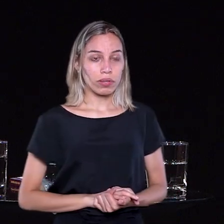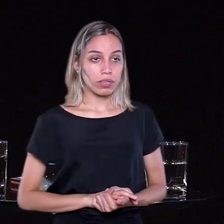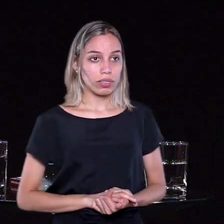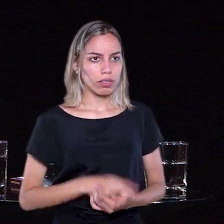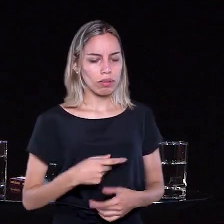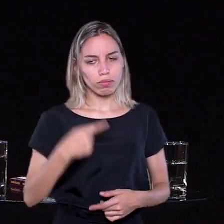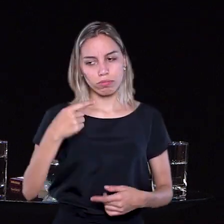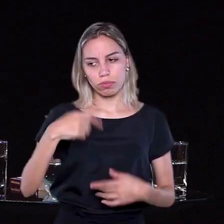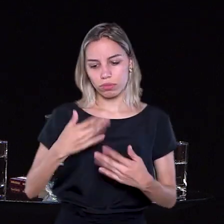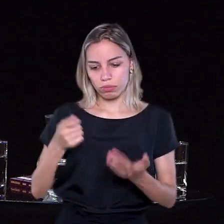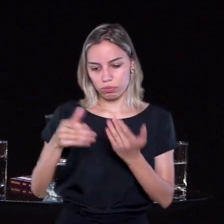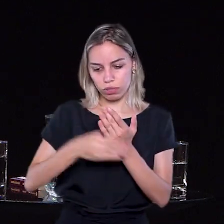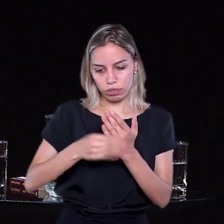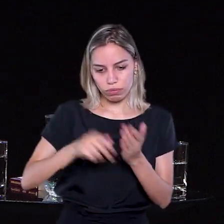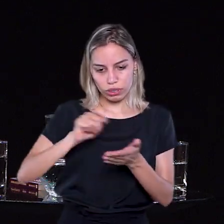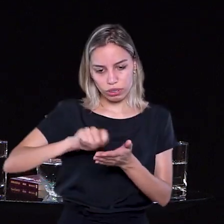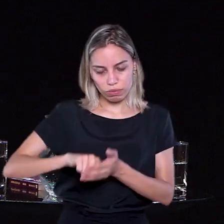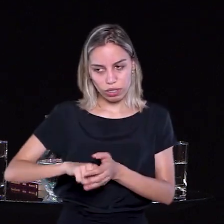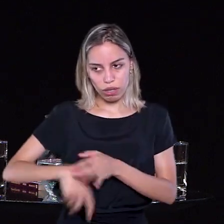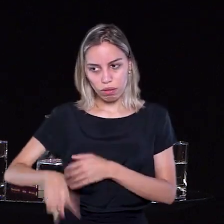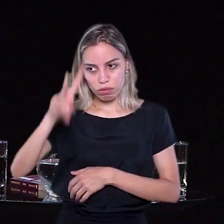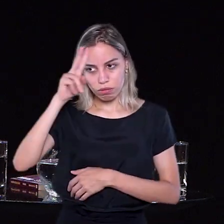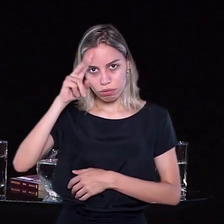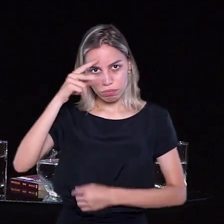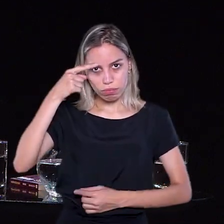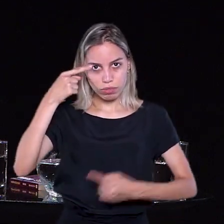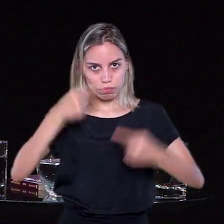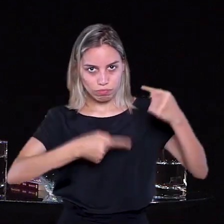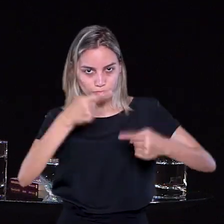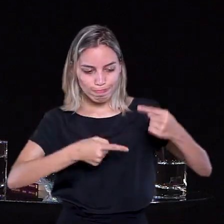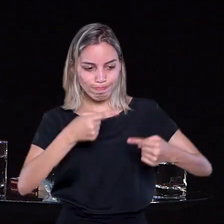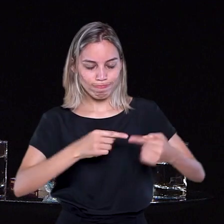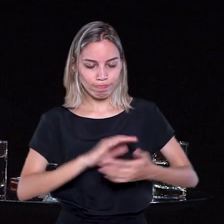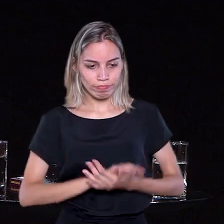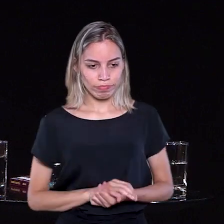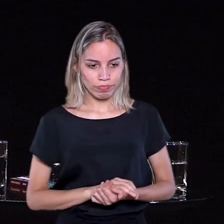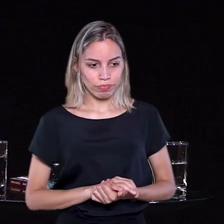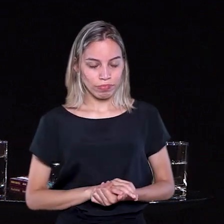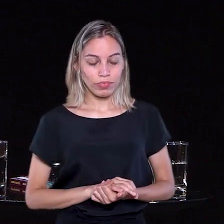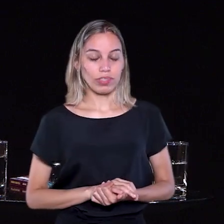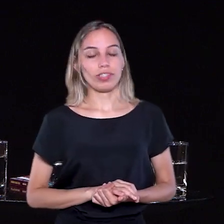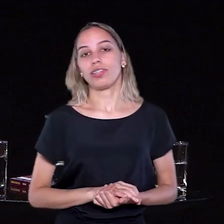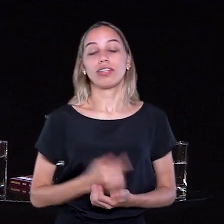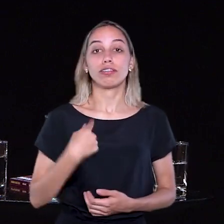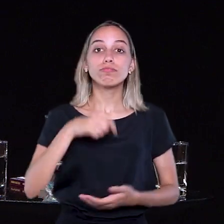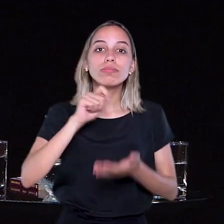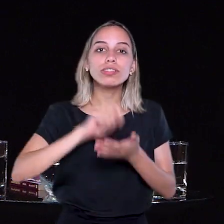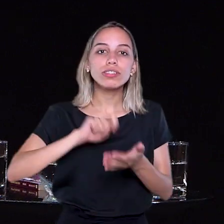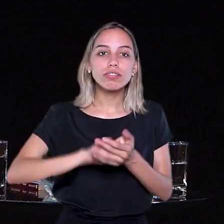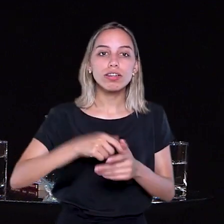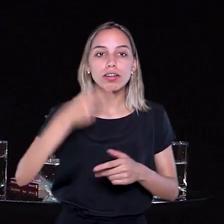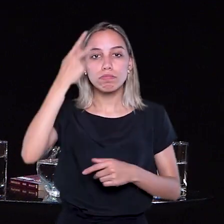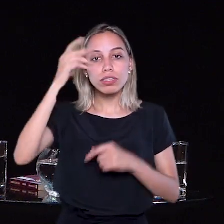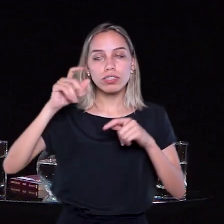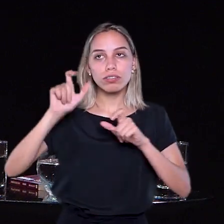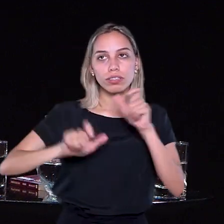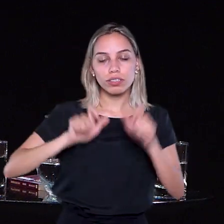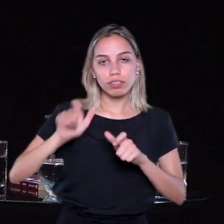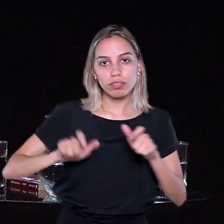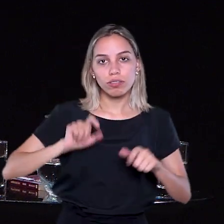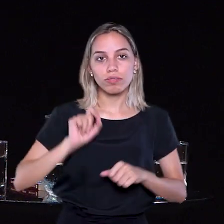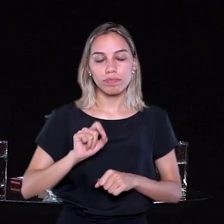estou escrevendo, esse debate vem à tona, não é inevitável que ele venha à tona. E eu escrevo para as